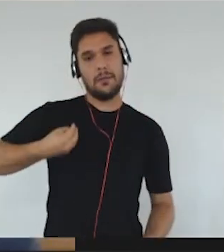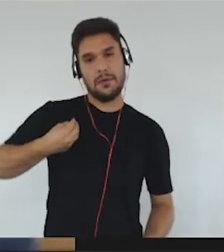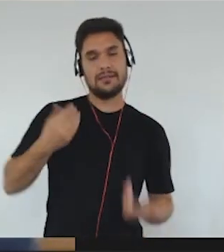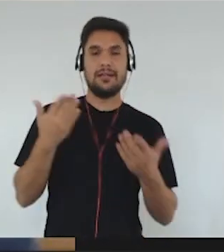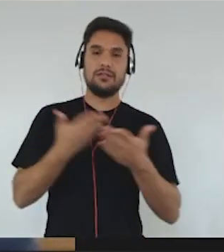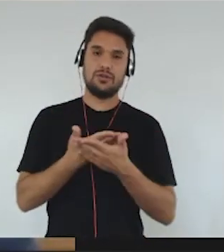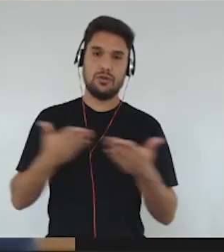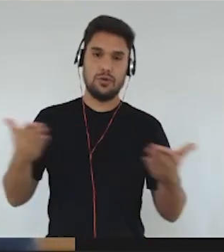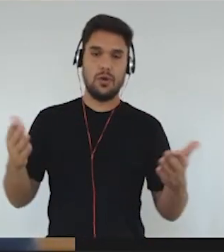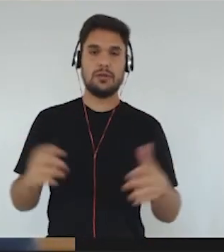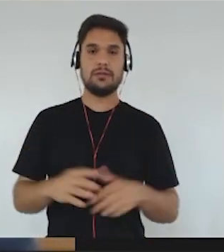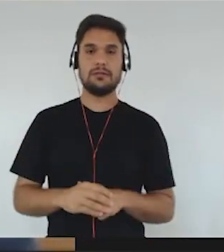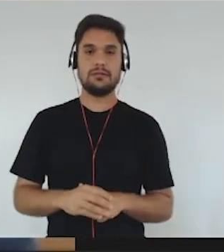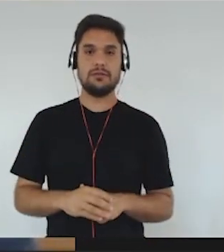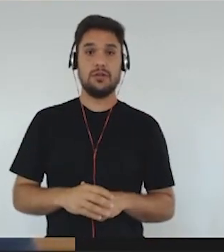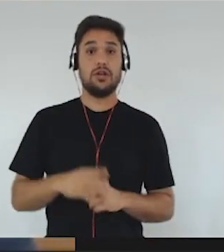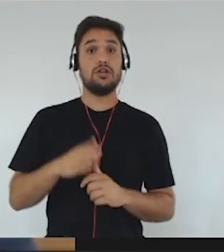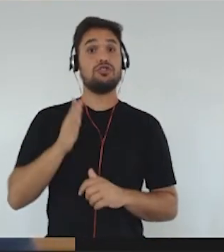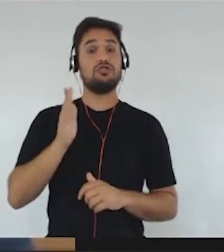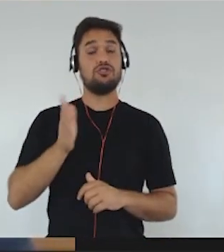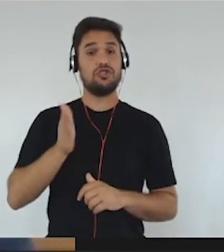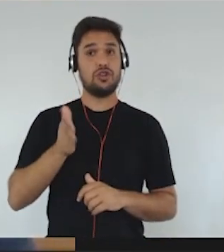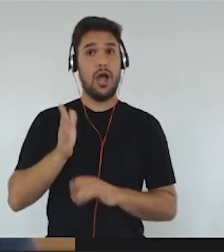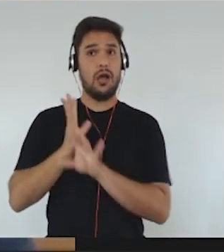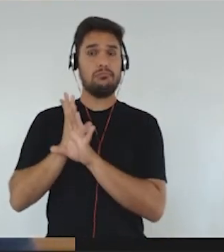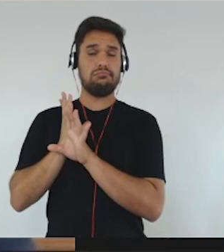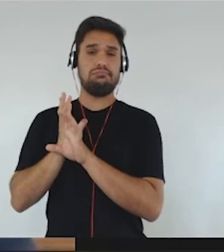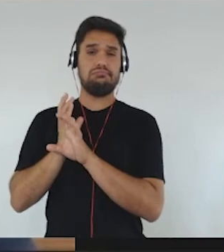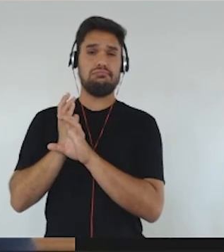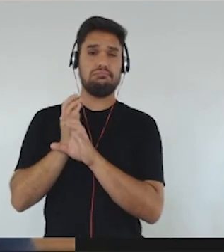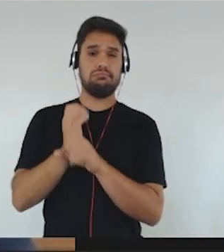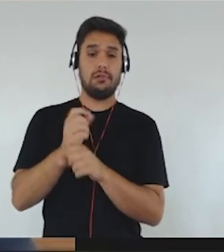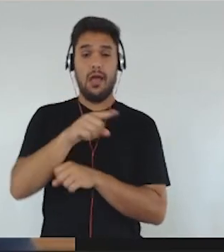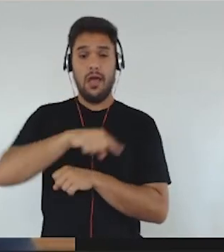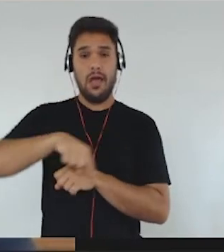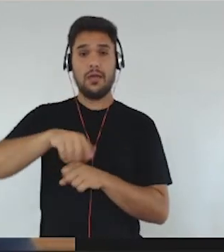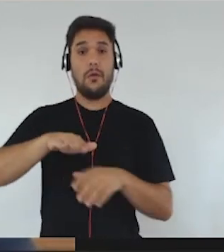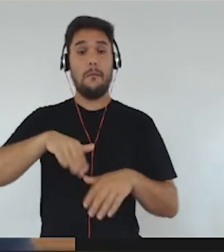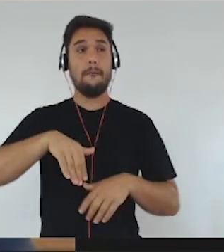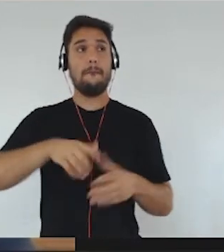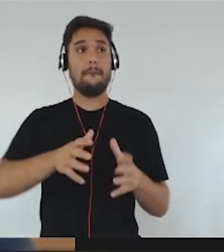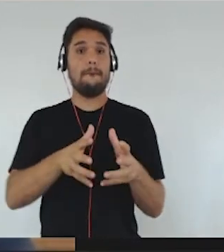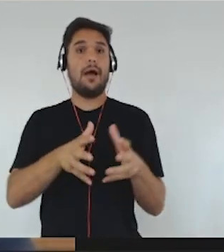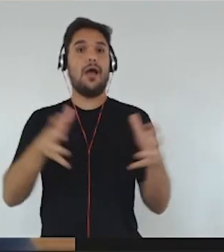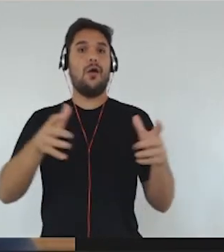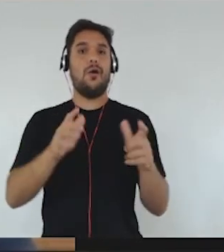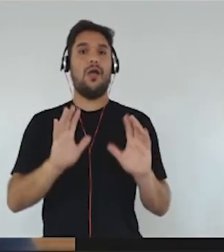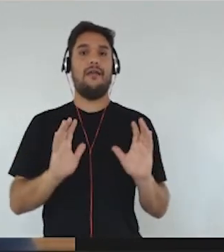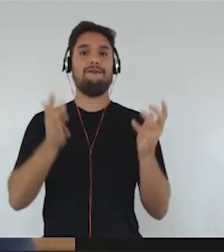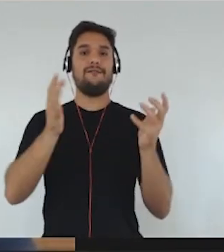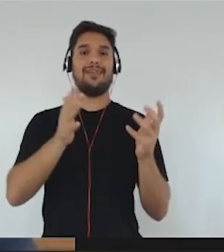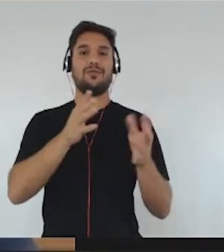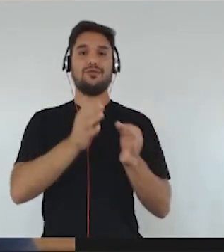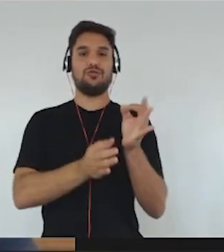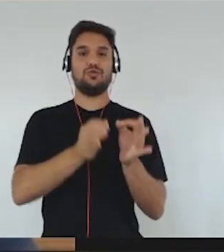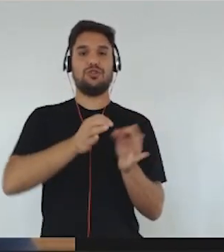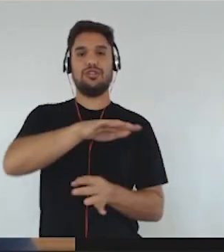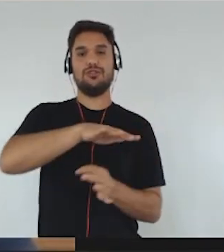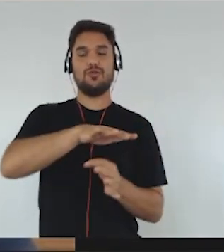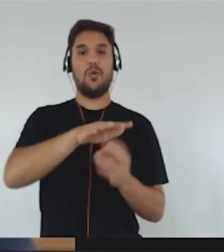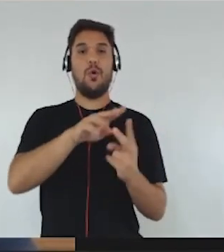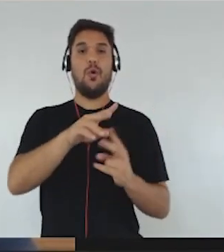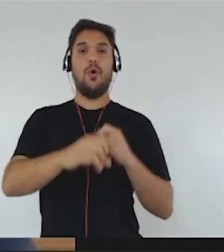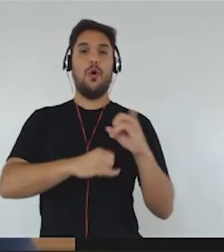de todos. Já somos o maior evento jurídico online do mundo,